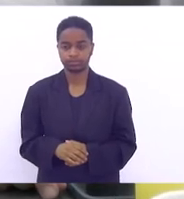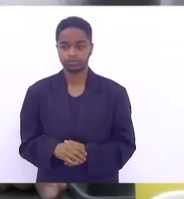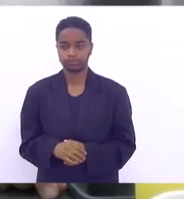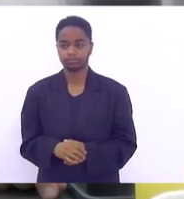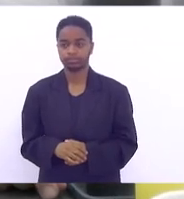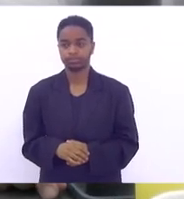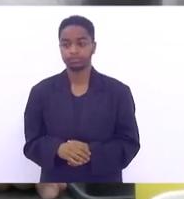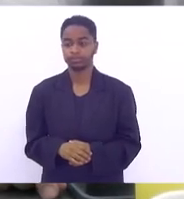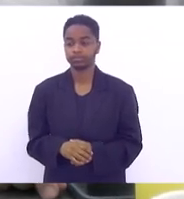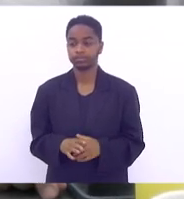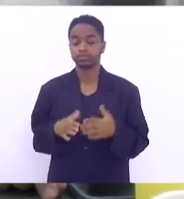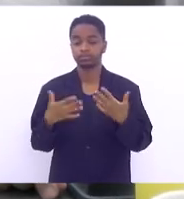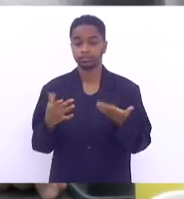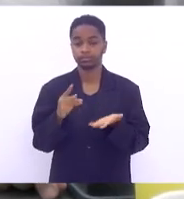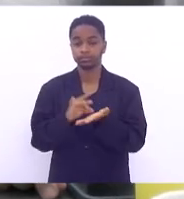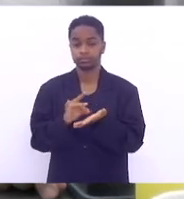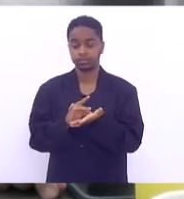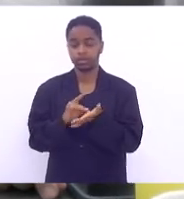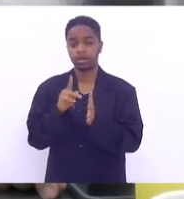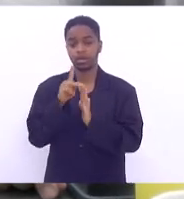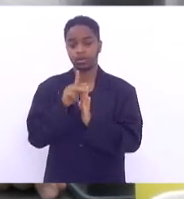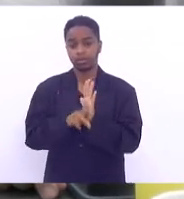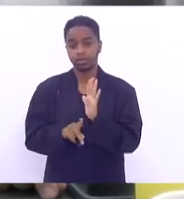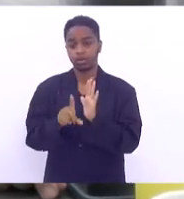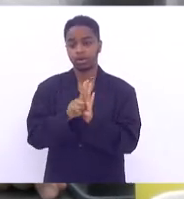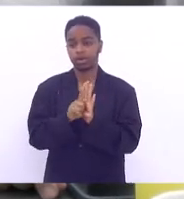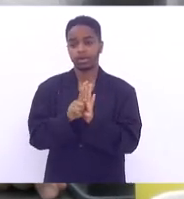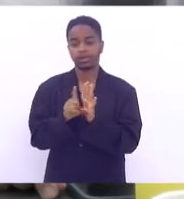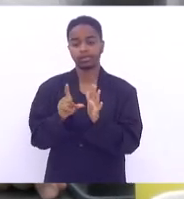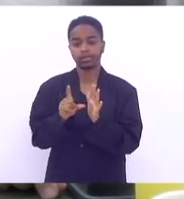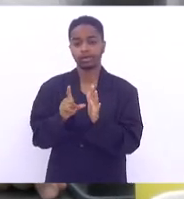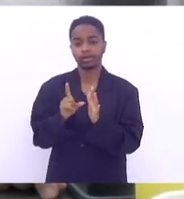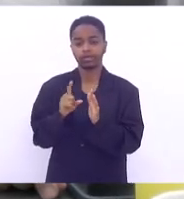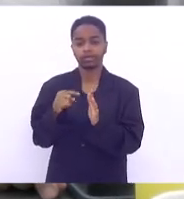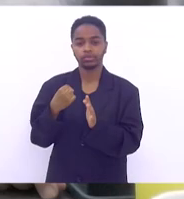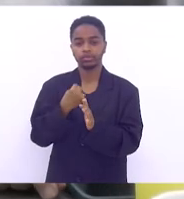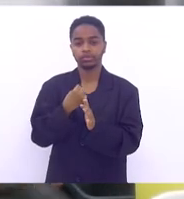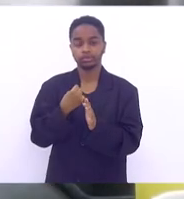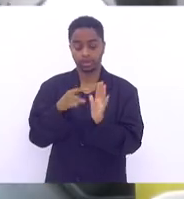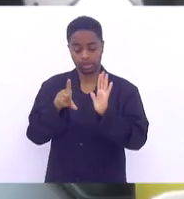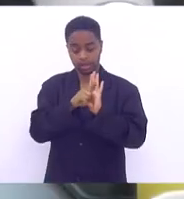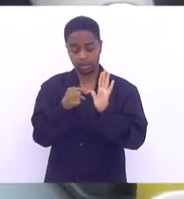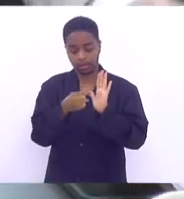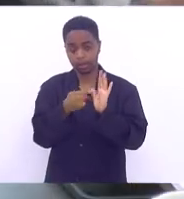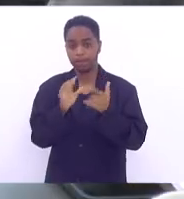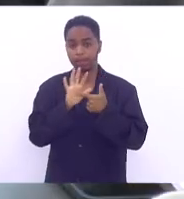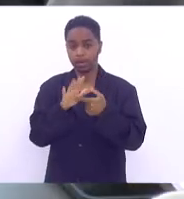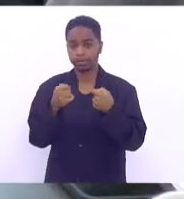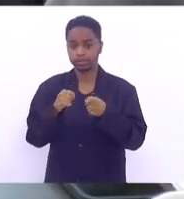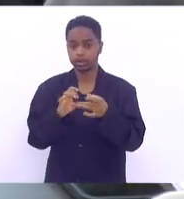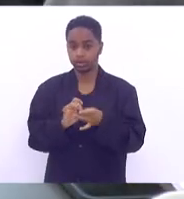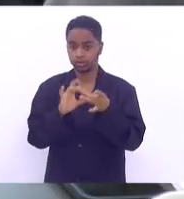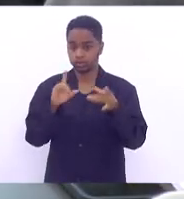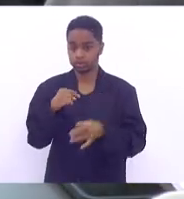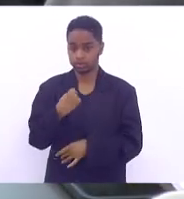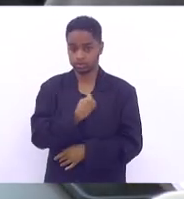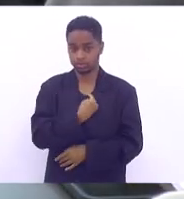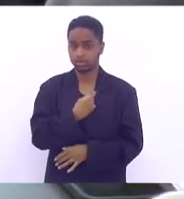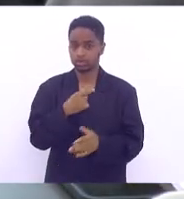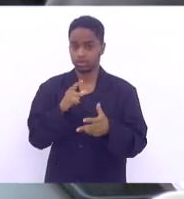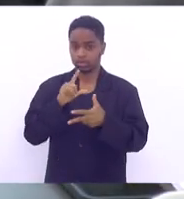então, esses são os projetos, né, que a própria legislação determina que haja uma autorização da nossa parte